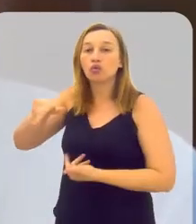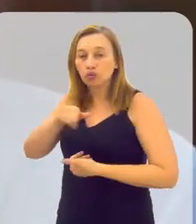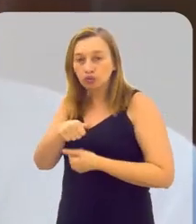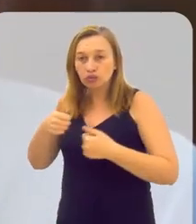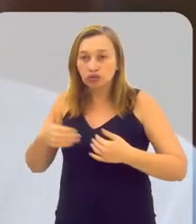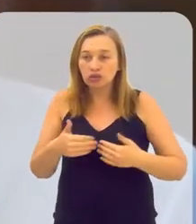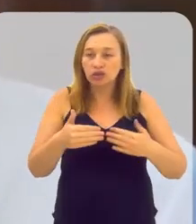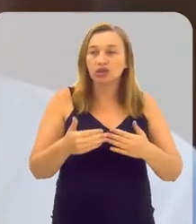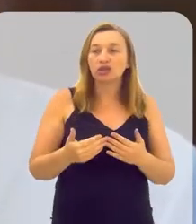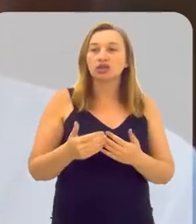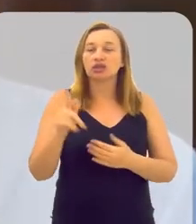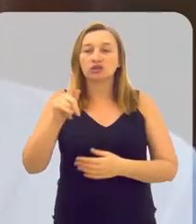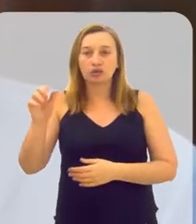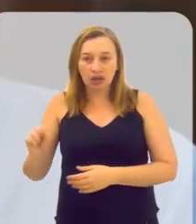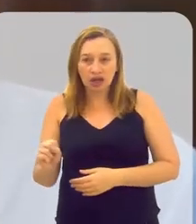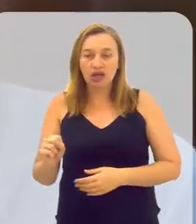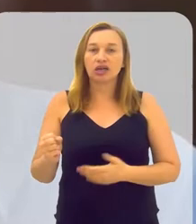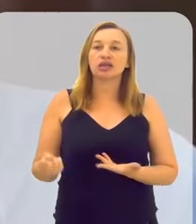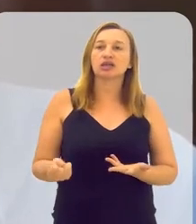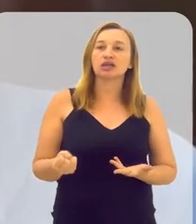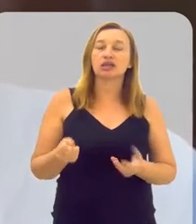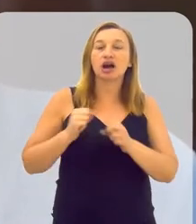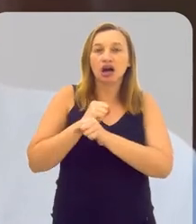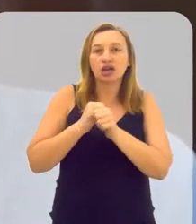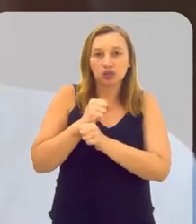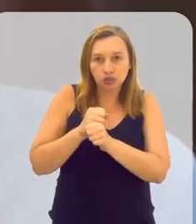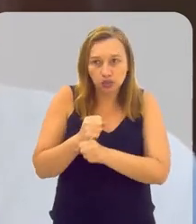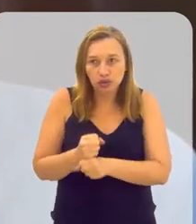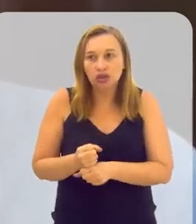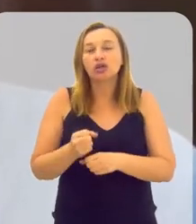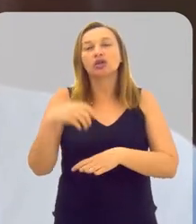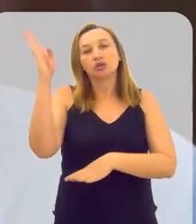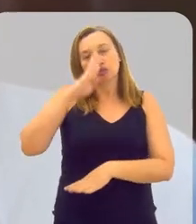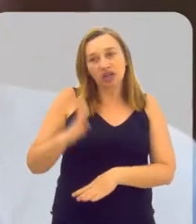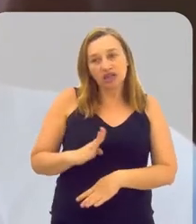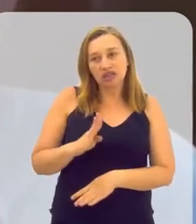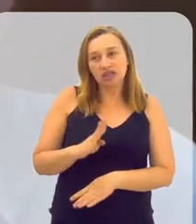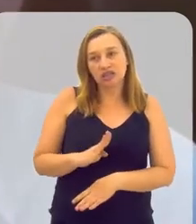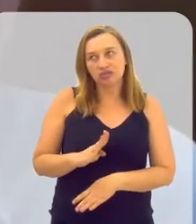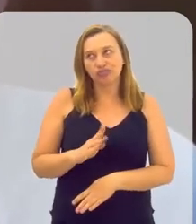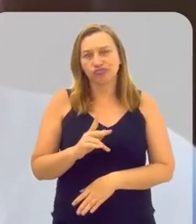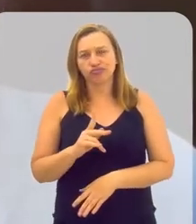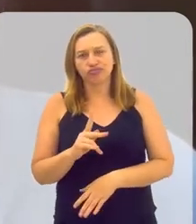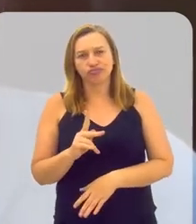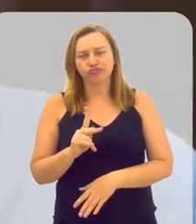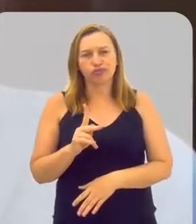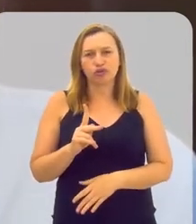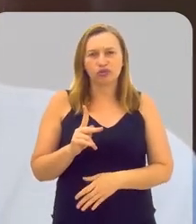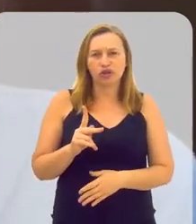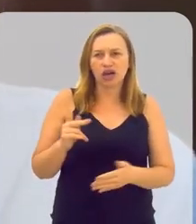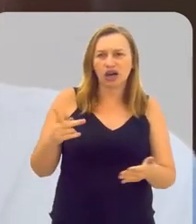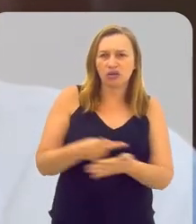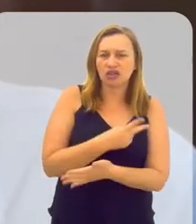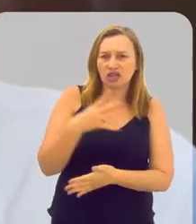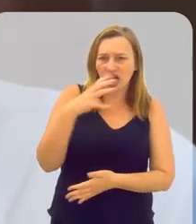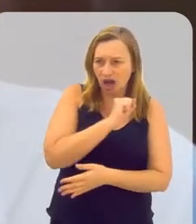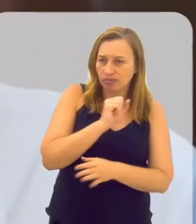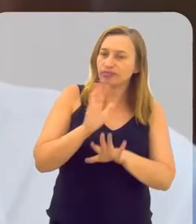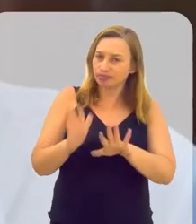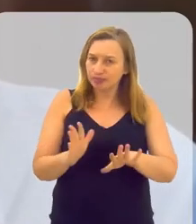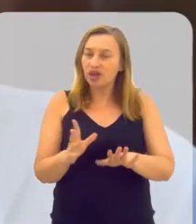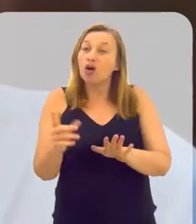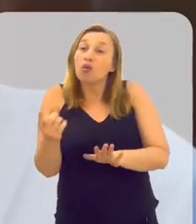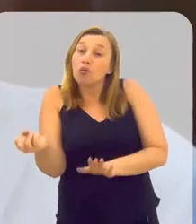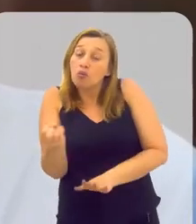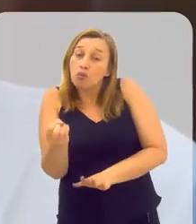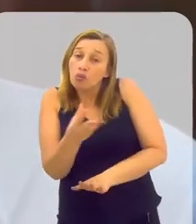mundo, a abertura do mercado de gás levou anos e décadas. E no Brasil não ia acontecer de um ano para o outro. Então, a gente está